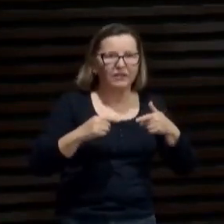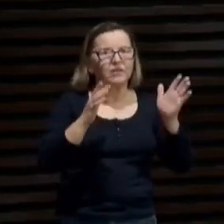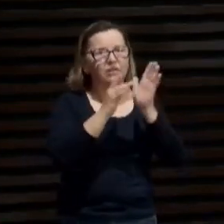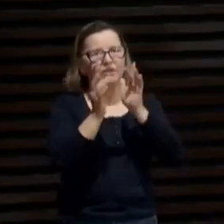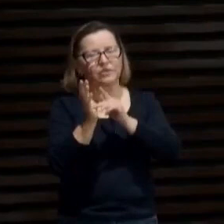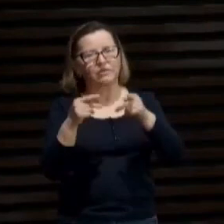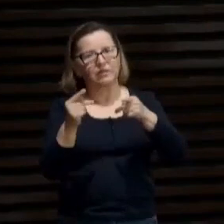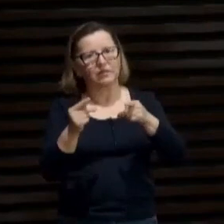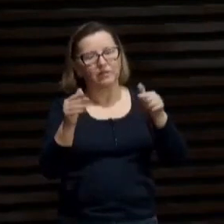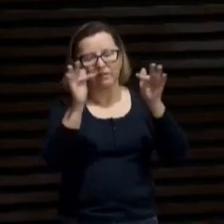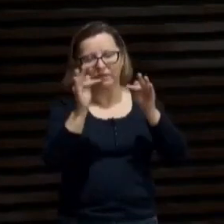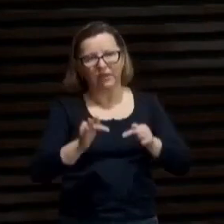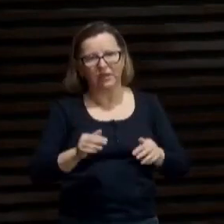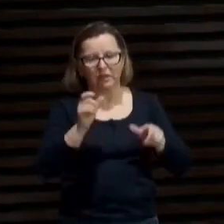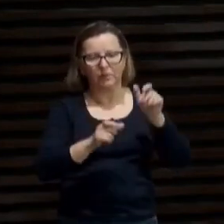os que choram.